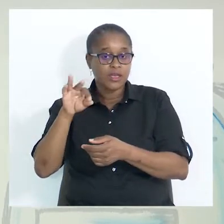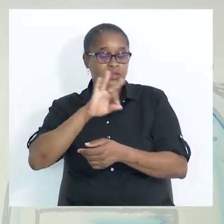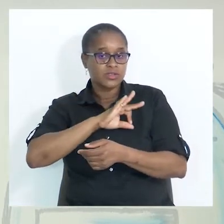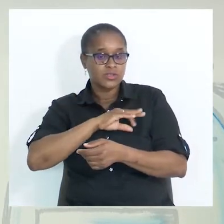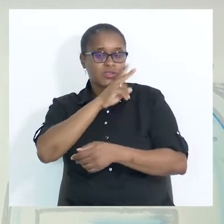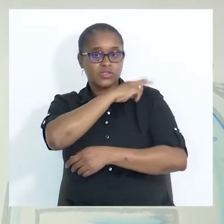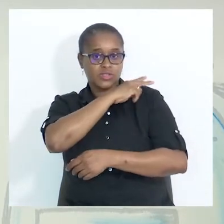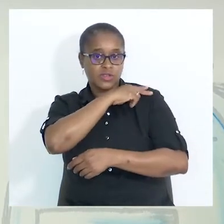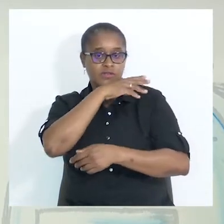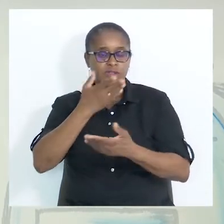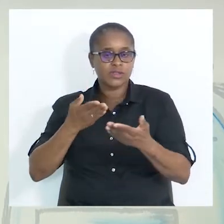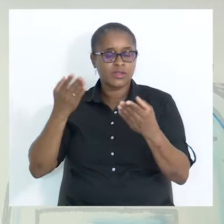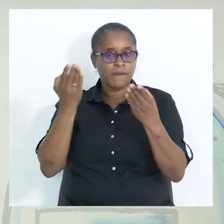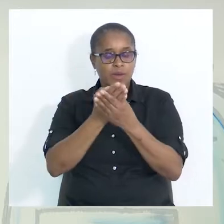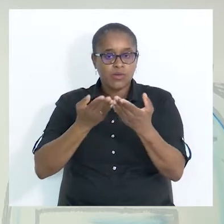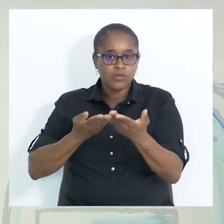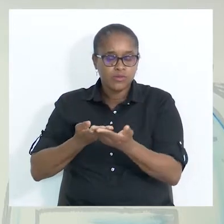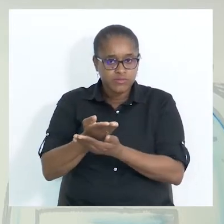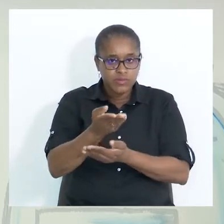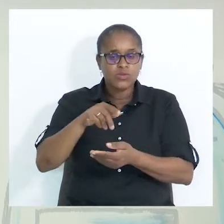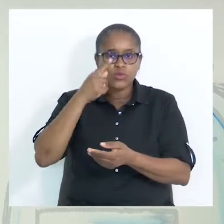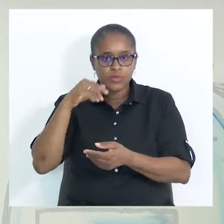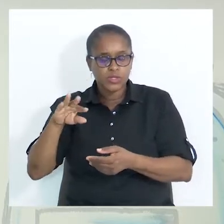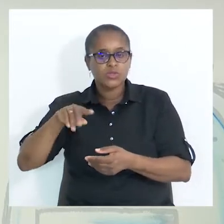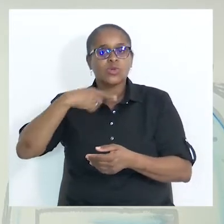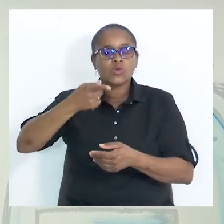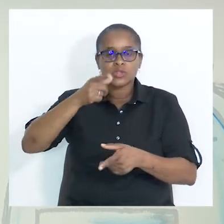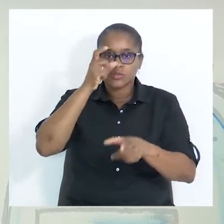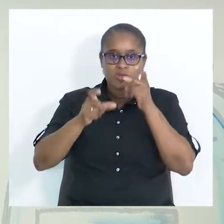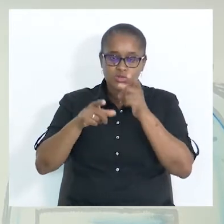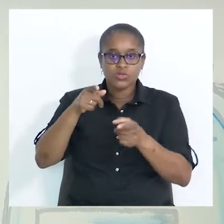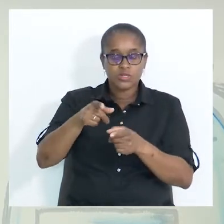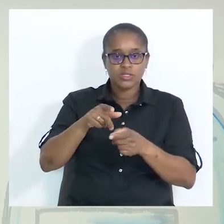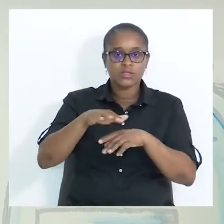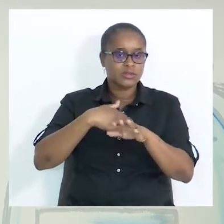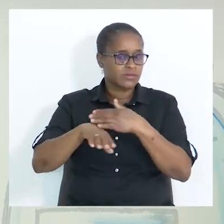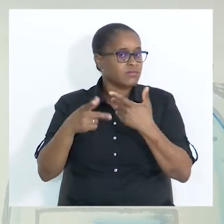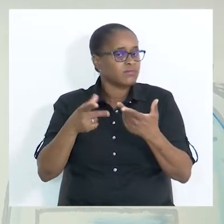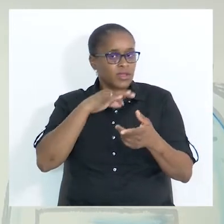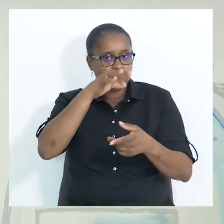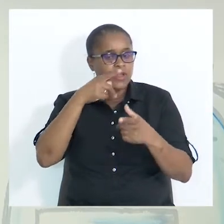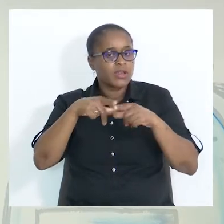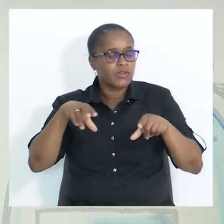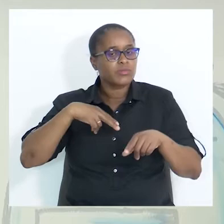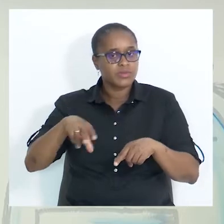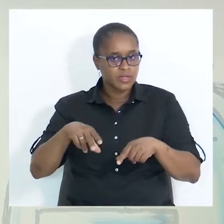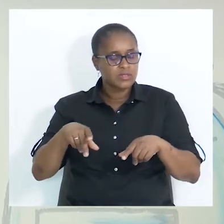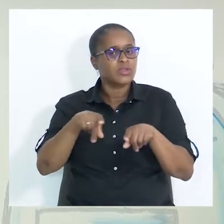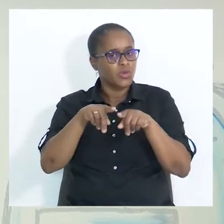dono da padaria, com os meninos ou então com outras pessoas aí a realizar a língua portuguesa. Mesma língua,